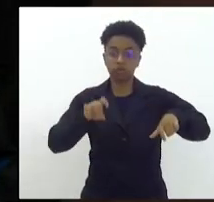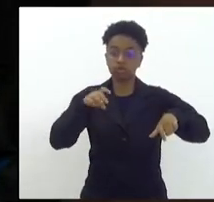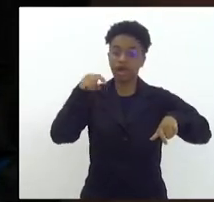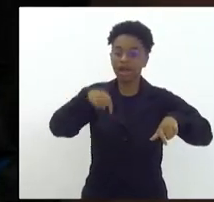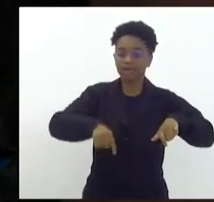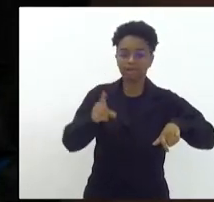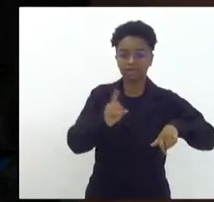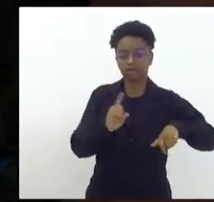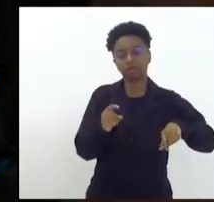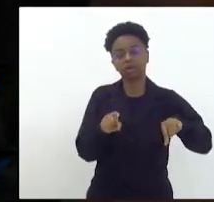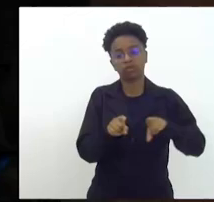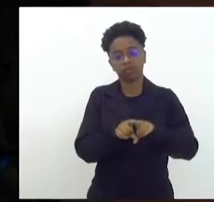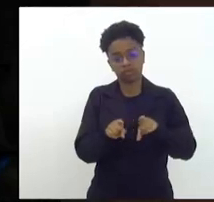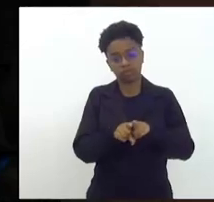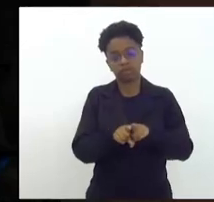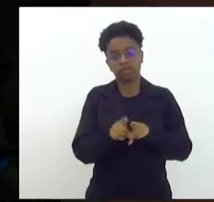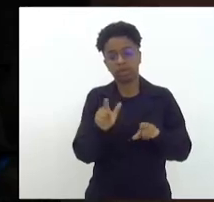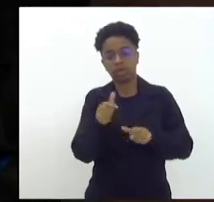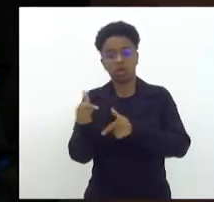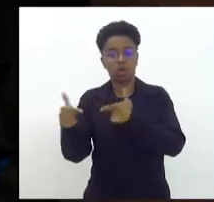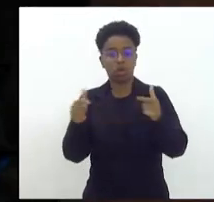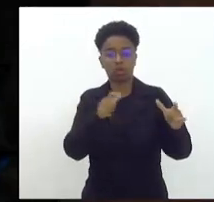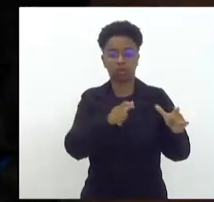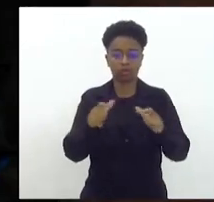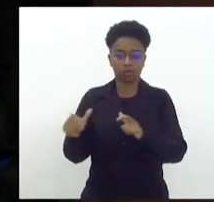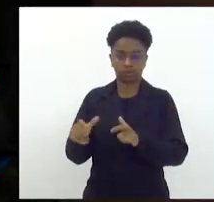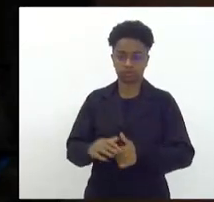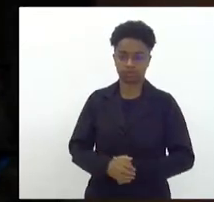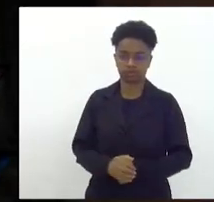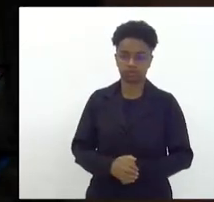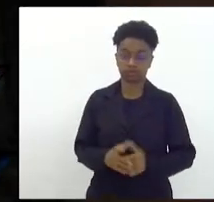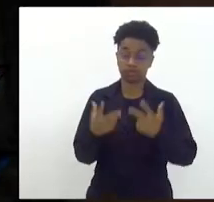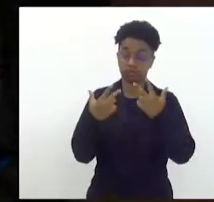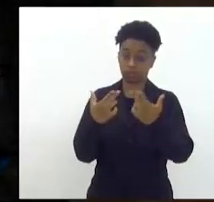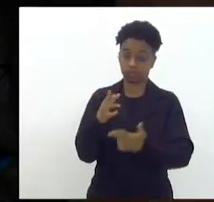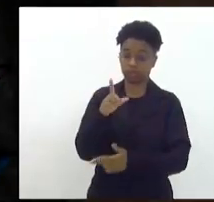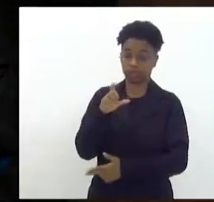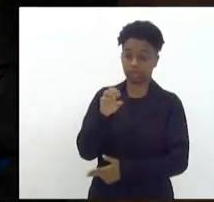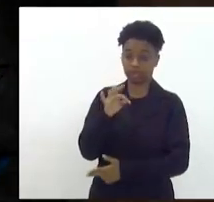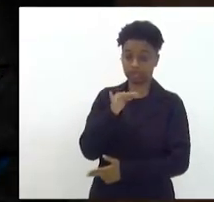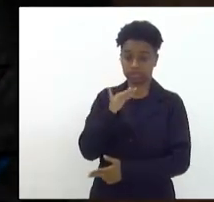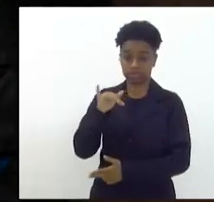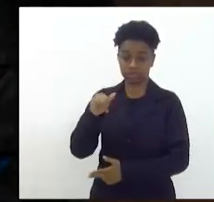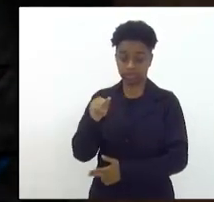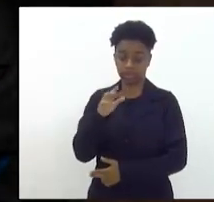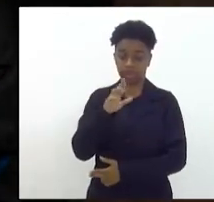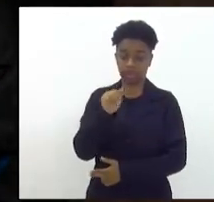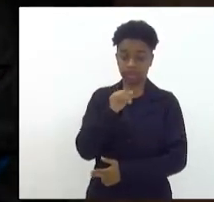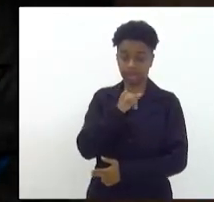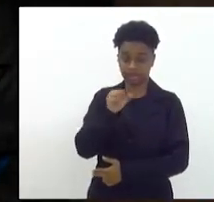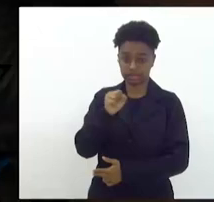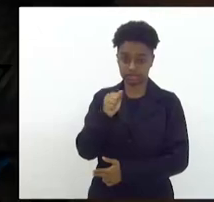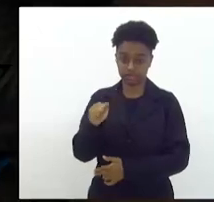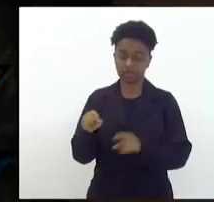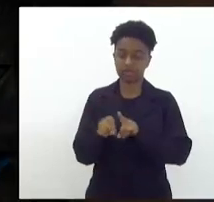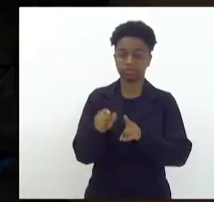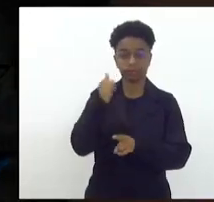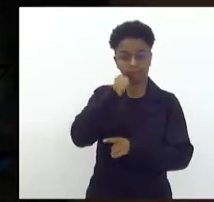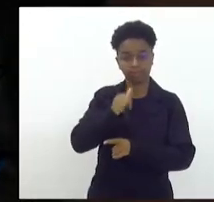ocupando espaço da política mas em todos os lugares como Letícia Raíssa e todas as nossas meninas do futebol